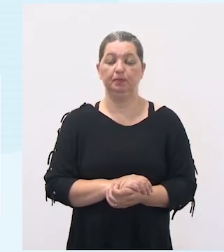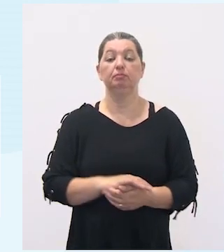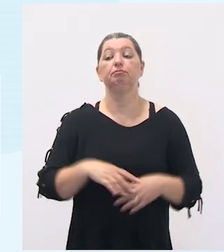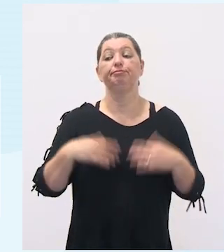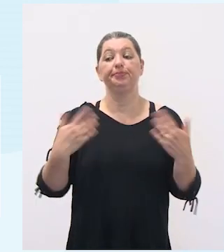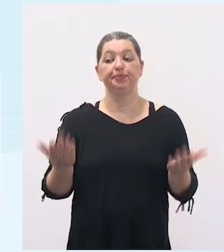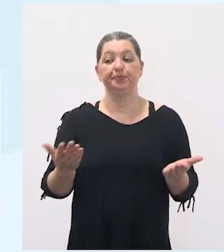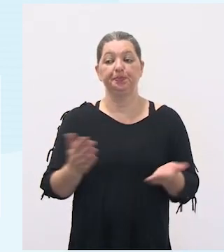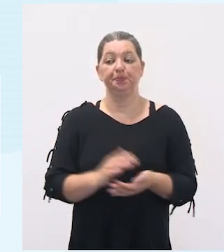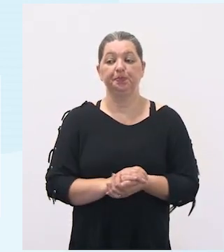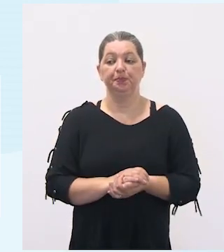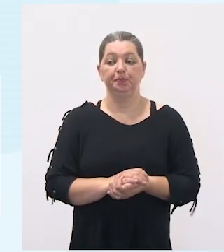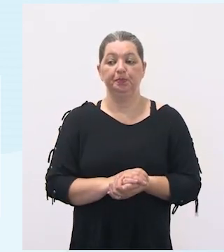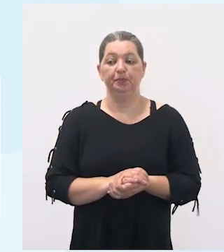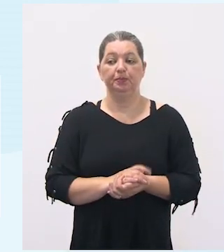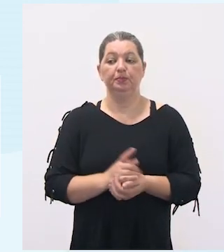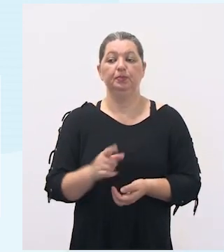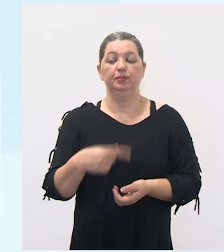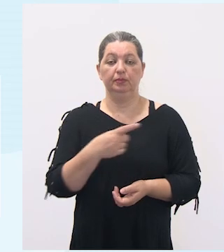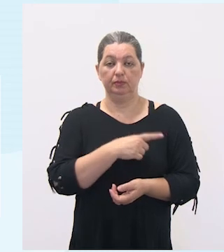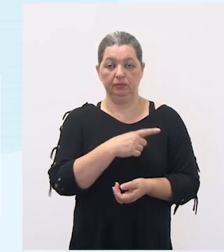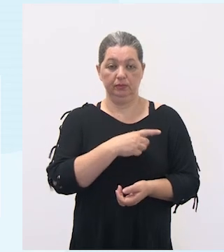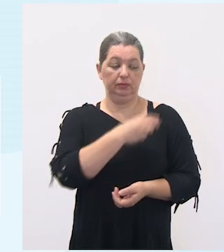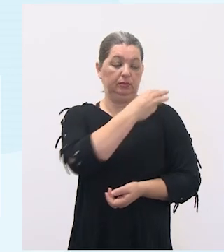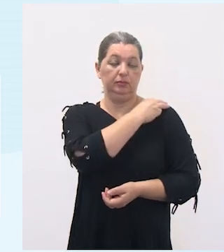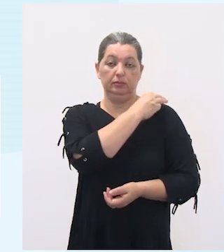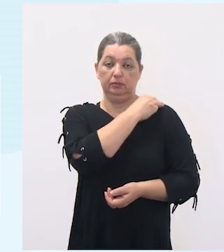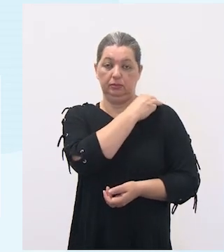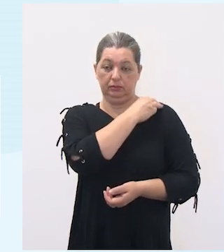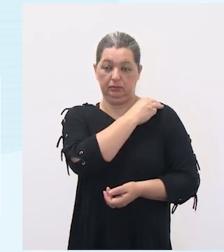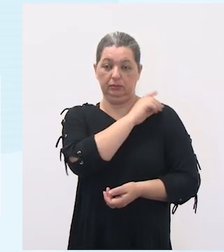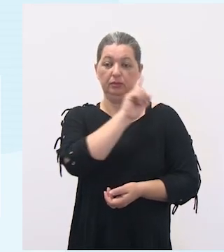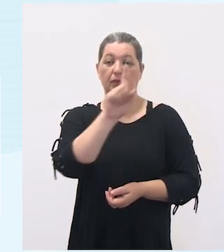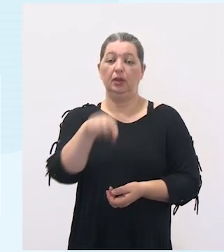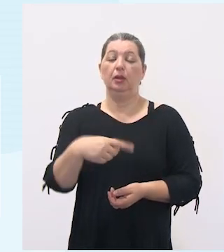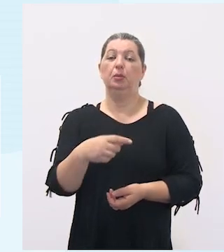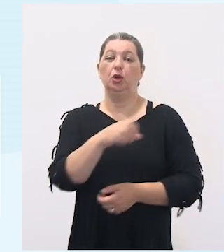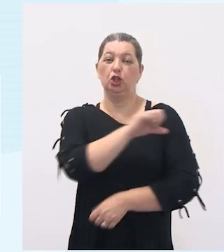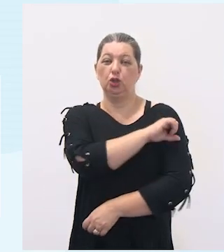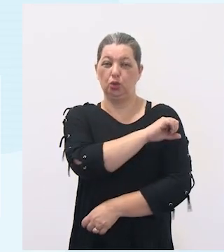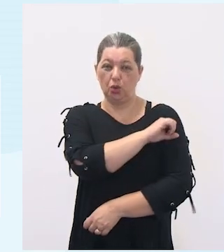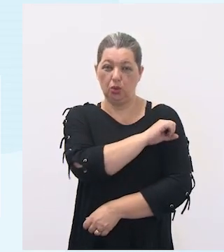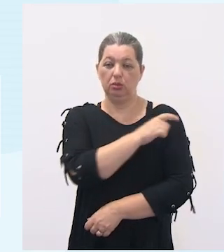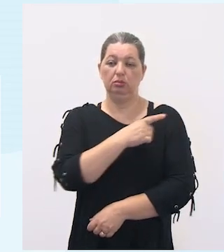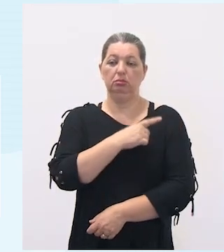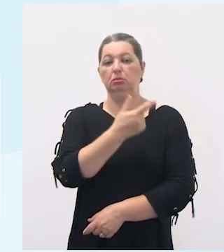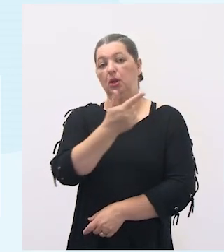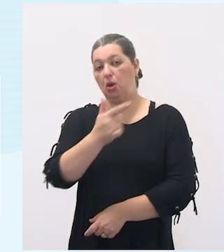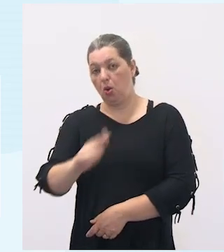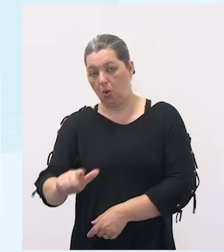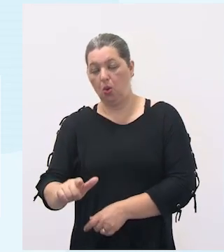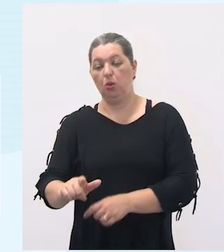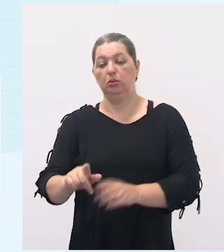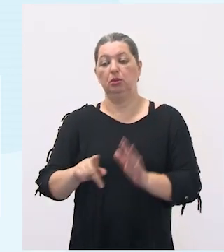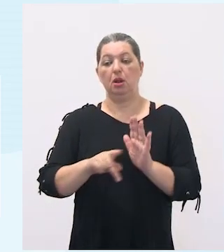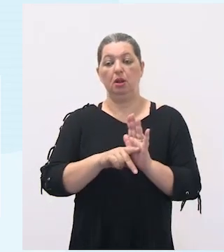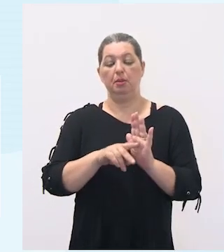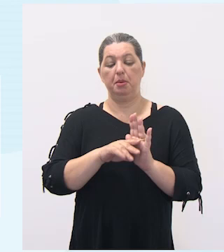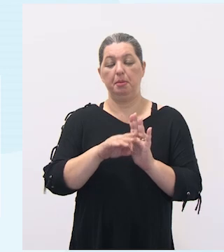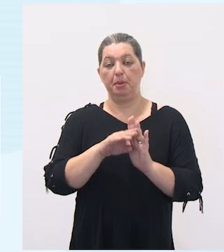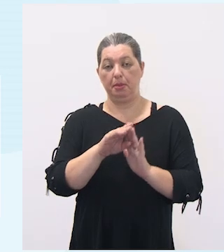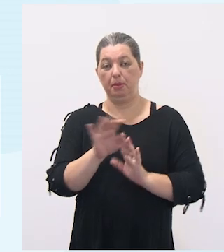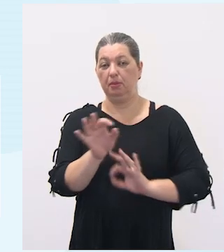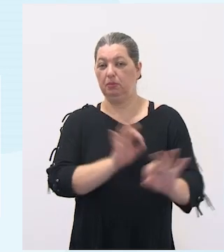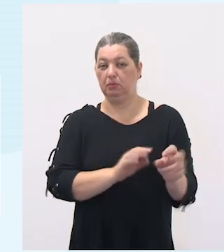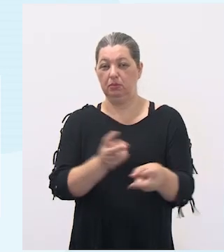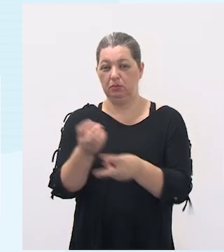Bom, a gente tem, então, na 3ª série do ensino médio, e depois no 9º ano, gente, ela conversa em outros níveis. E aí vocês vão verificar